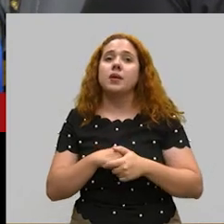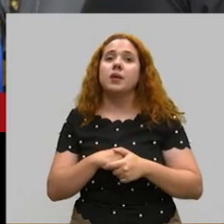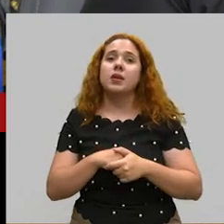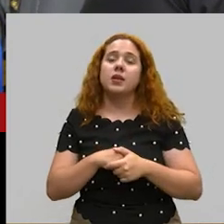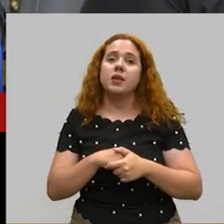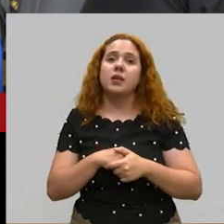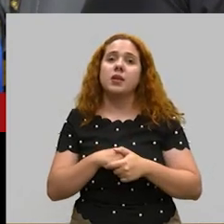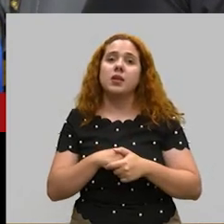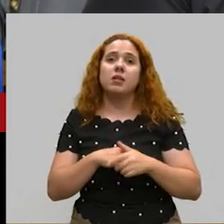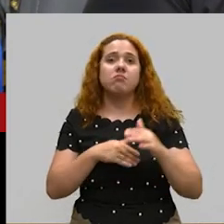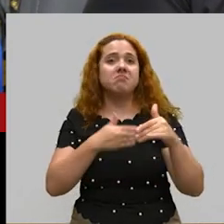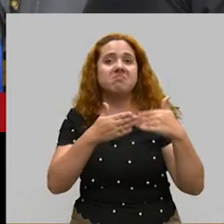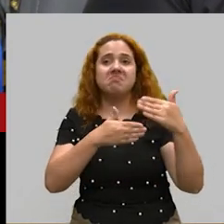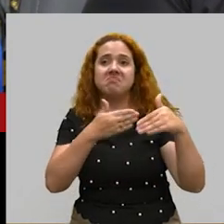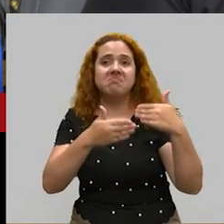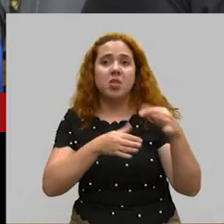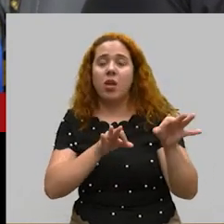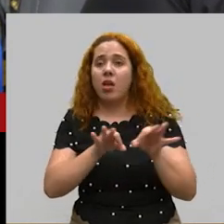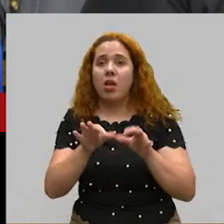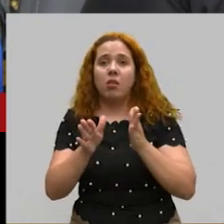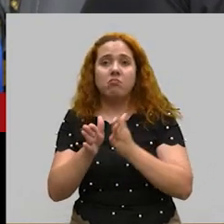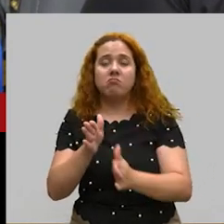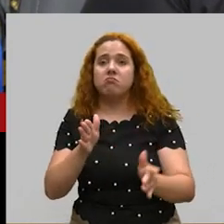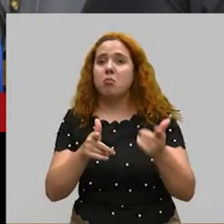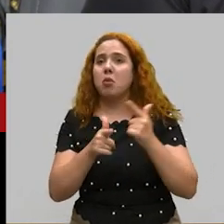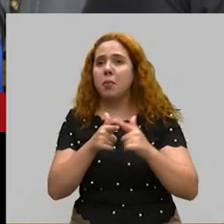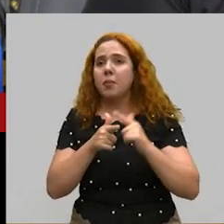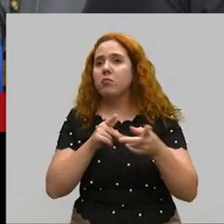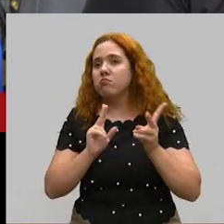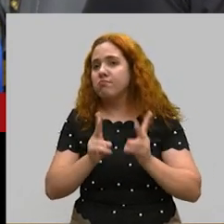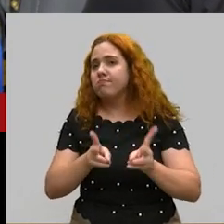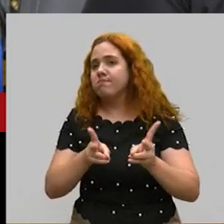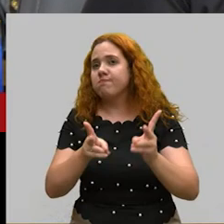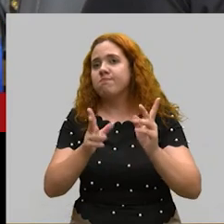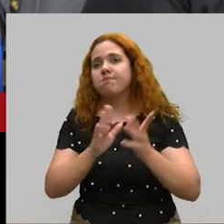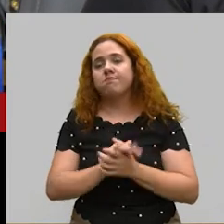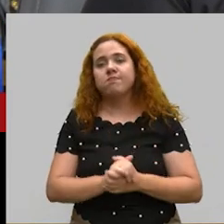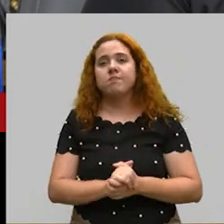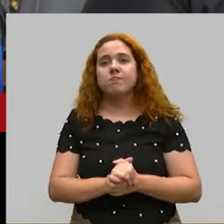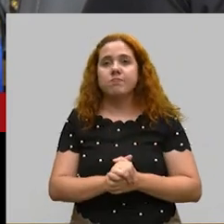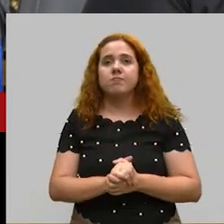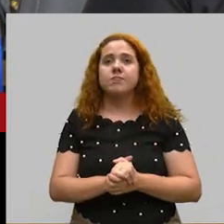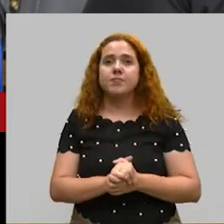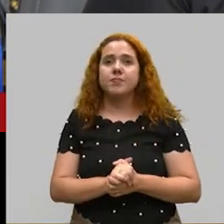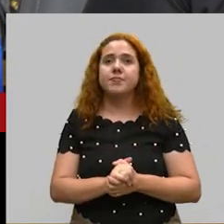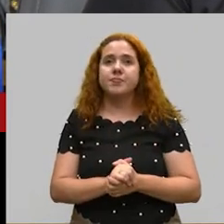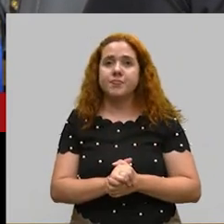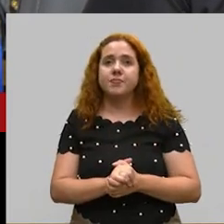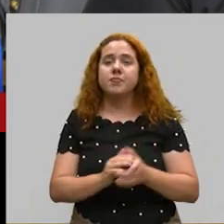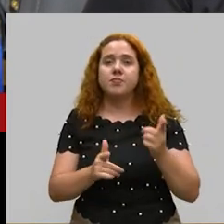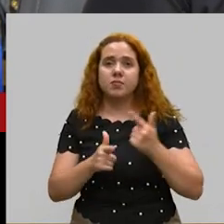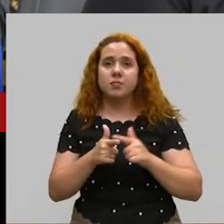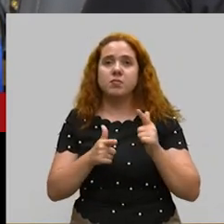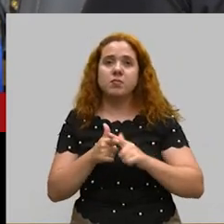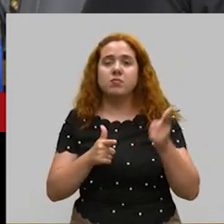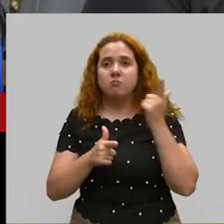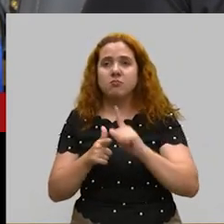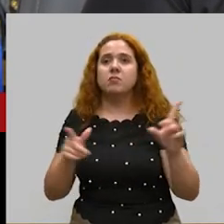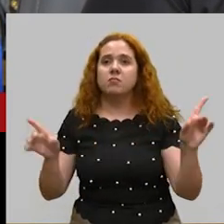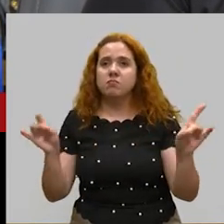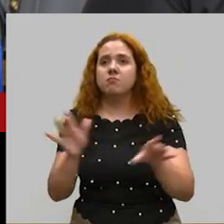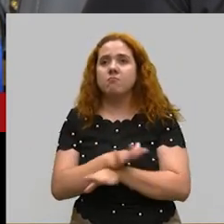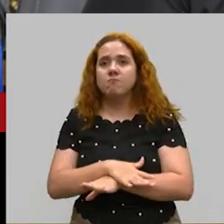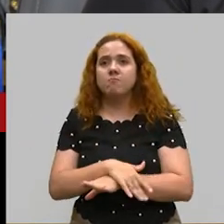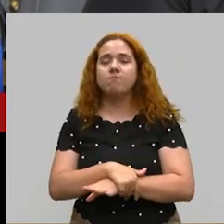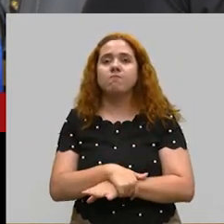solucionados ao longo do tempo a gente eh conseguiu solucionar e eu acho que esse impasse é um dos impasses